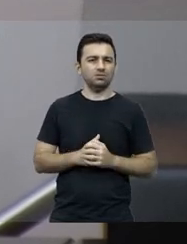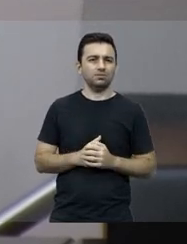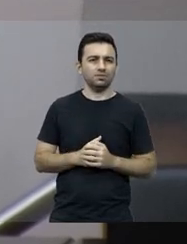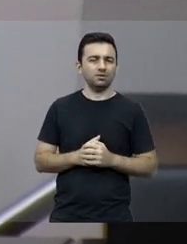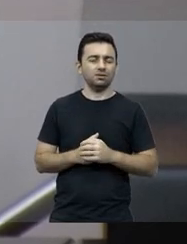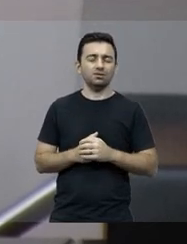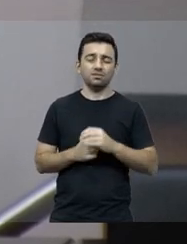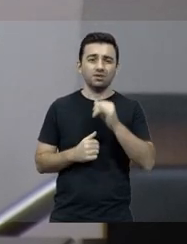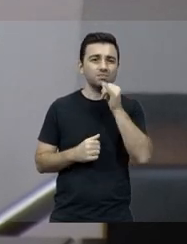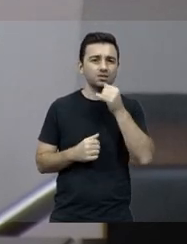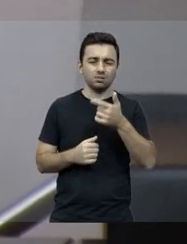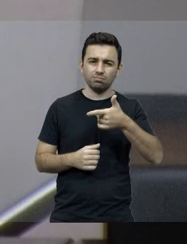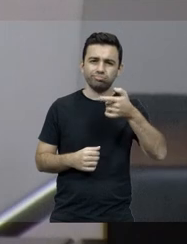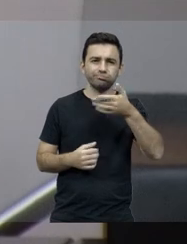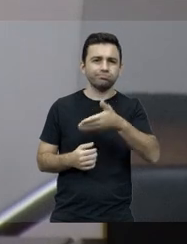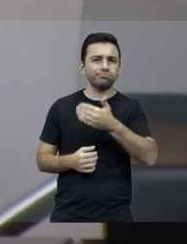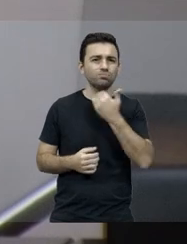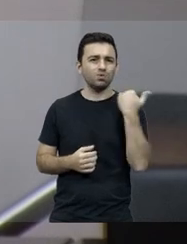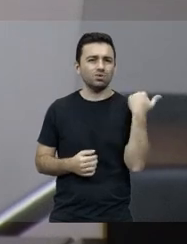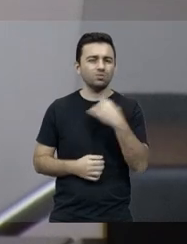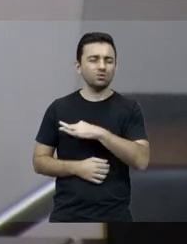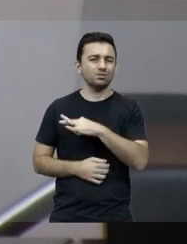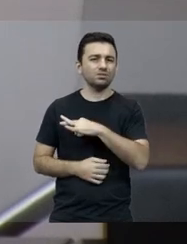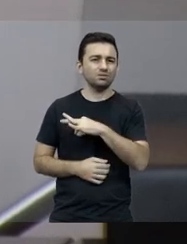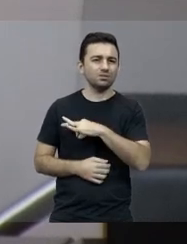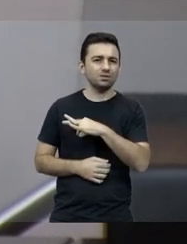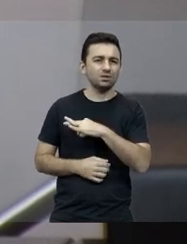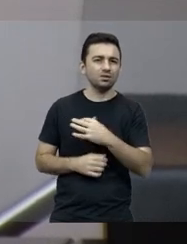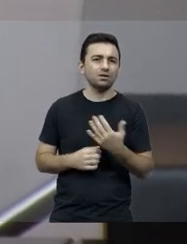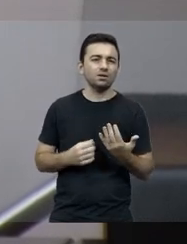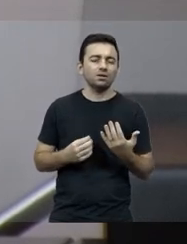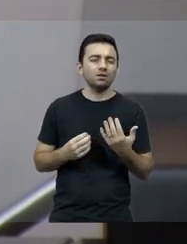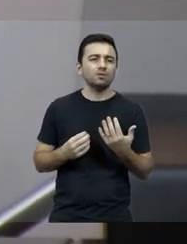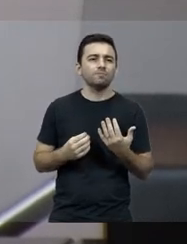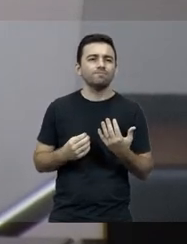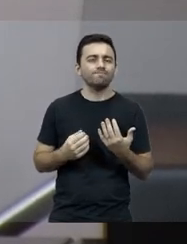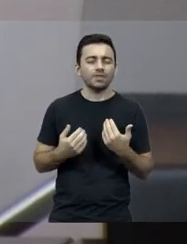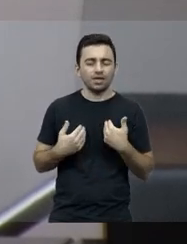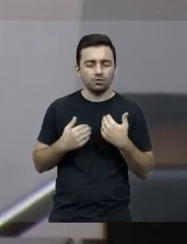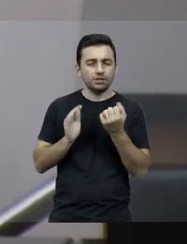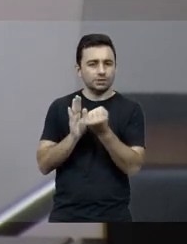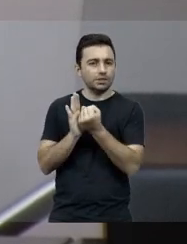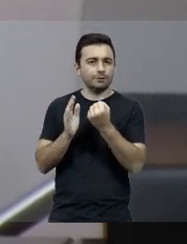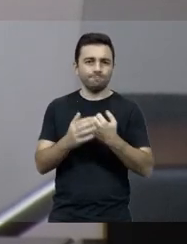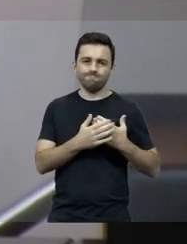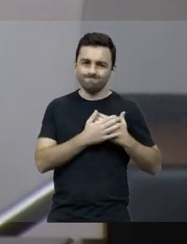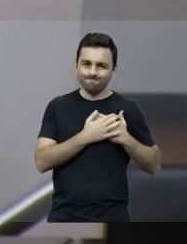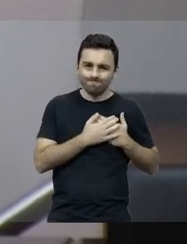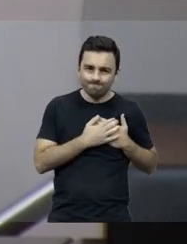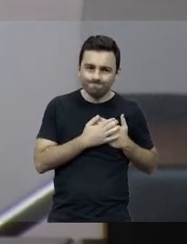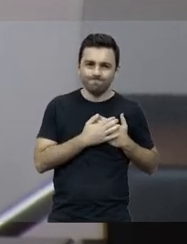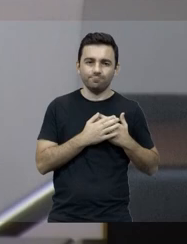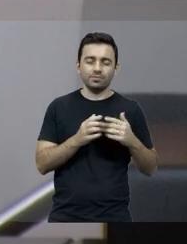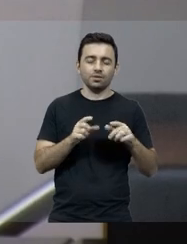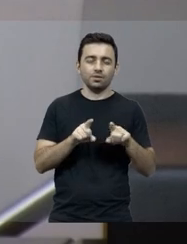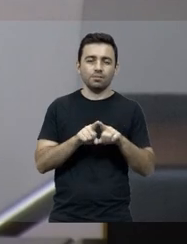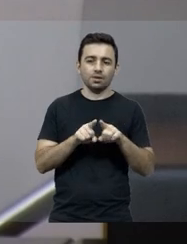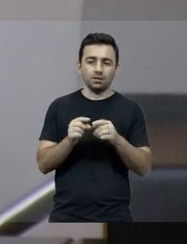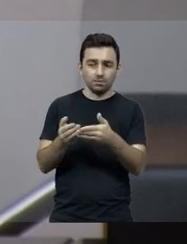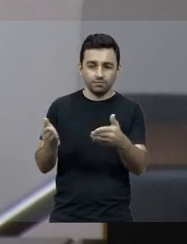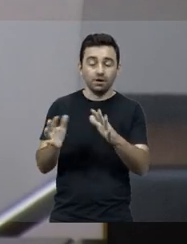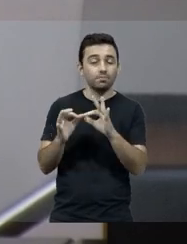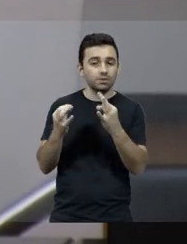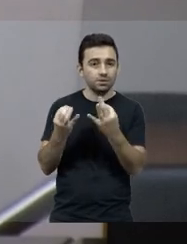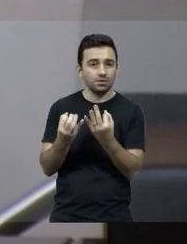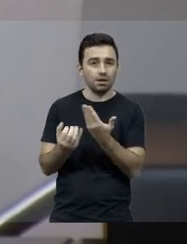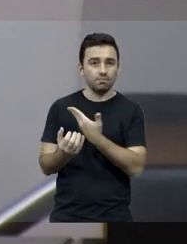tirando a vida de um policial, e eu deixo aqui registrado os meus sentimentos, a minha solidariedade à família, aos